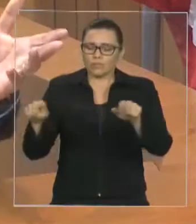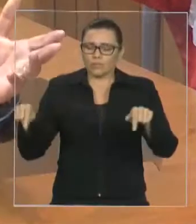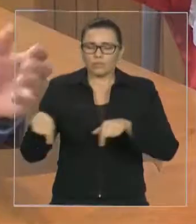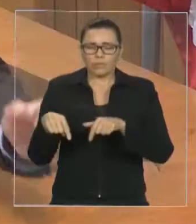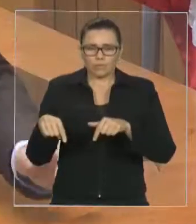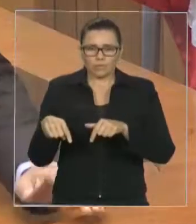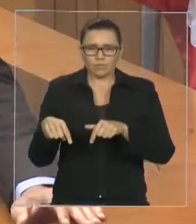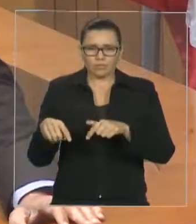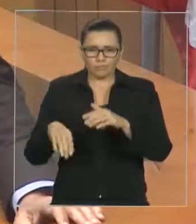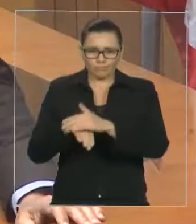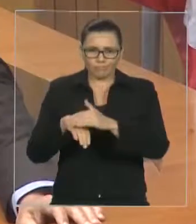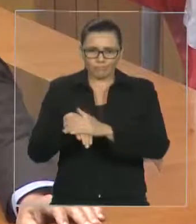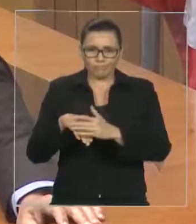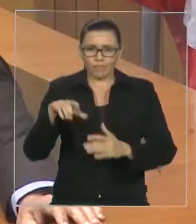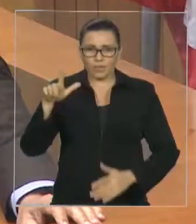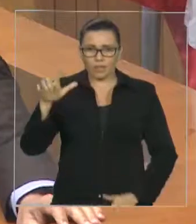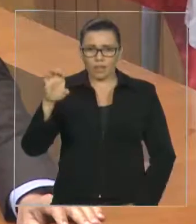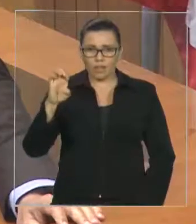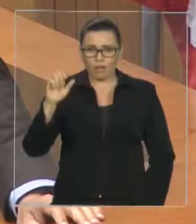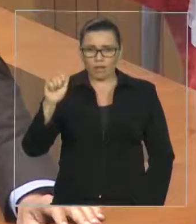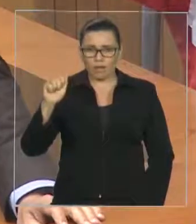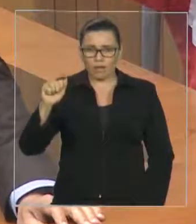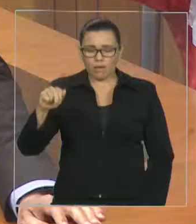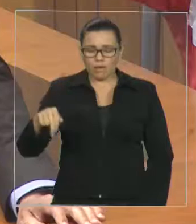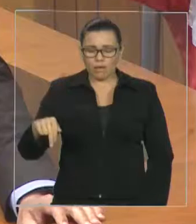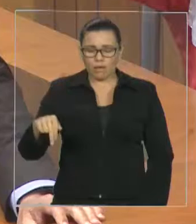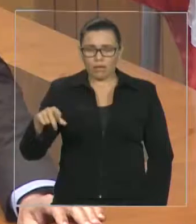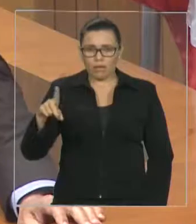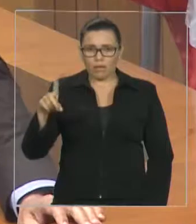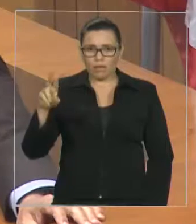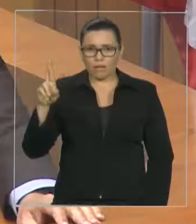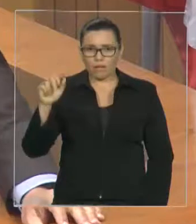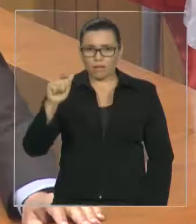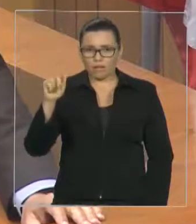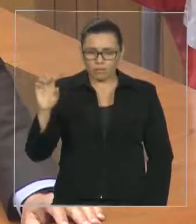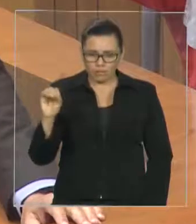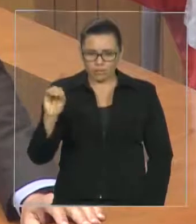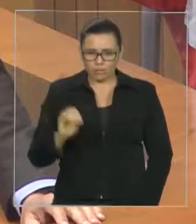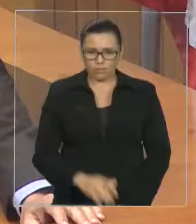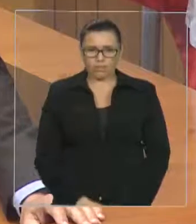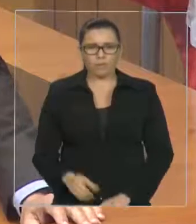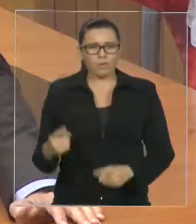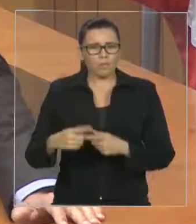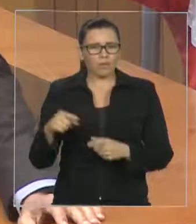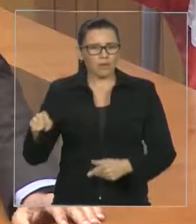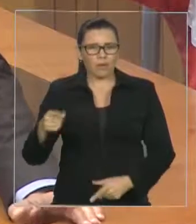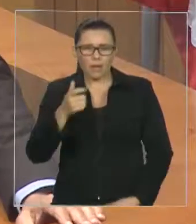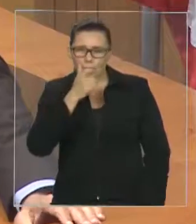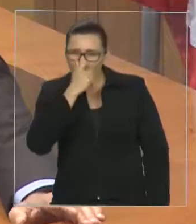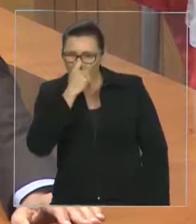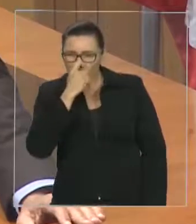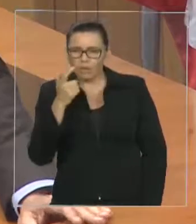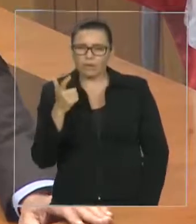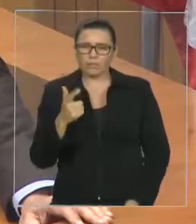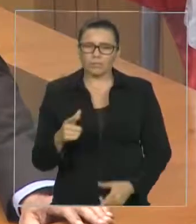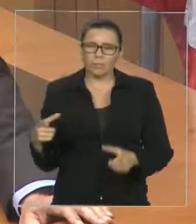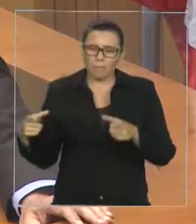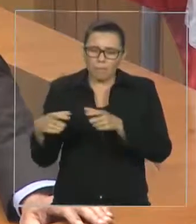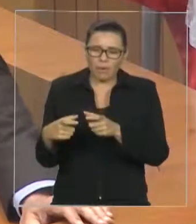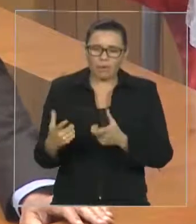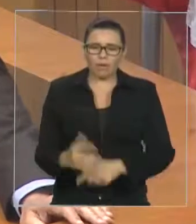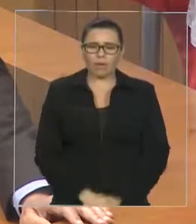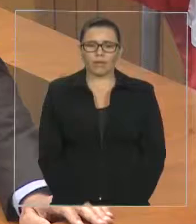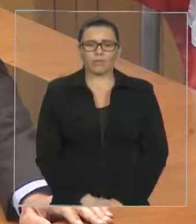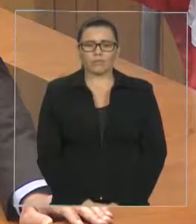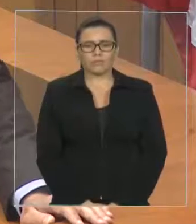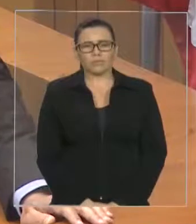a causa foi que o estádio Leandrão não comportava 3 ou 4 mil pessoas para